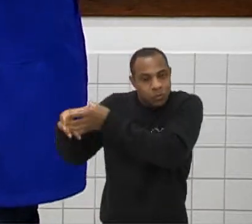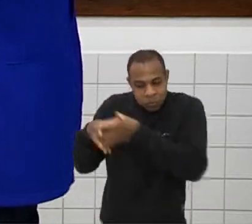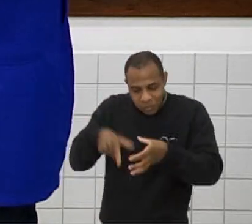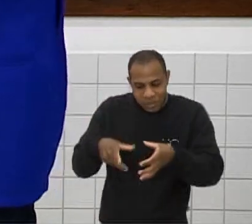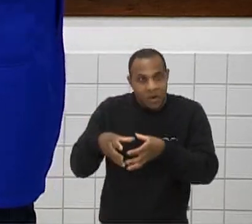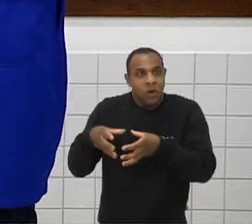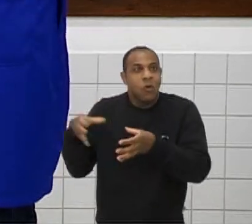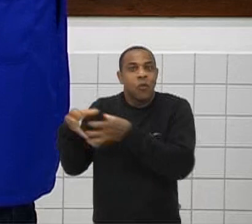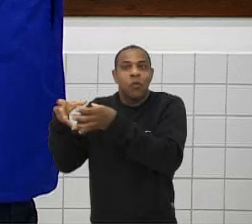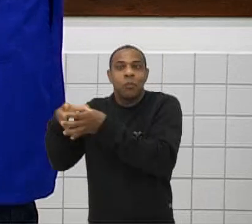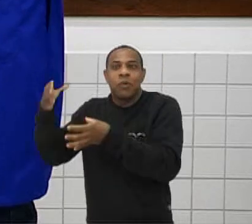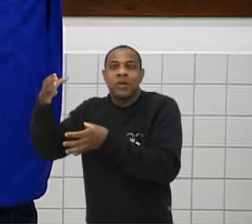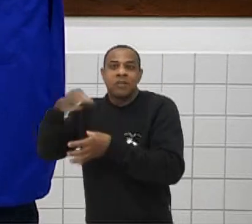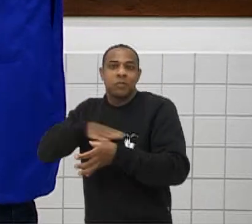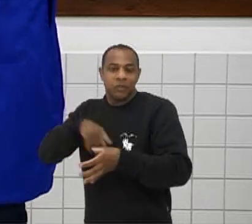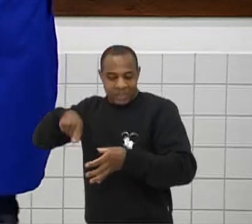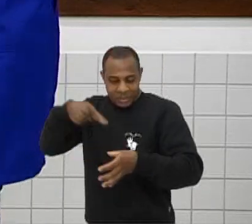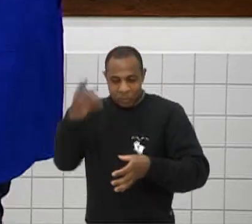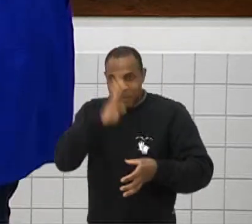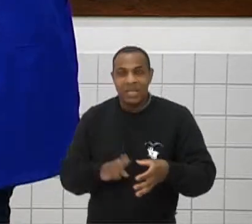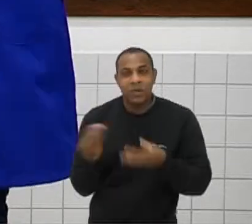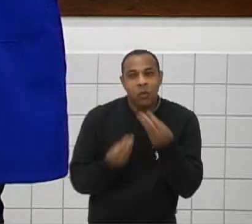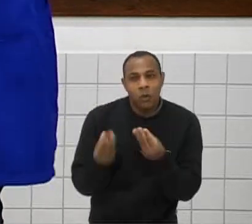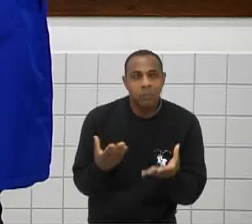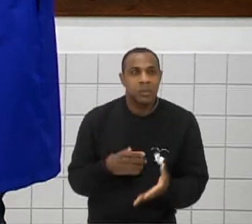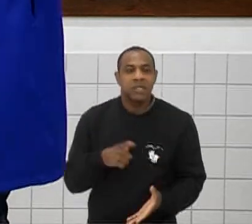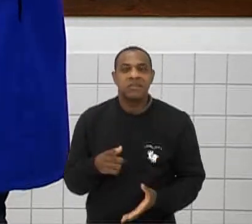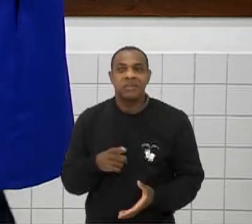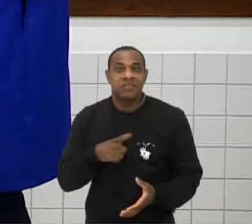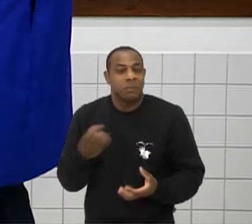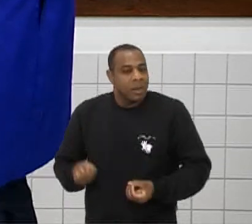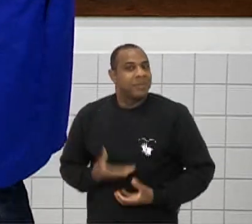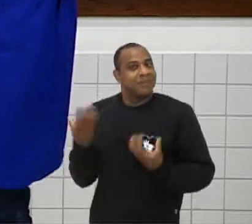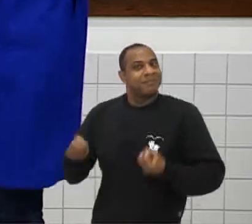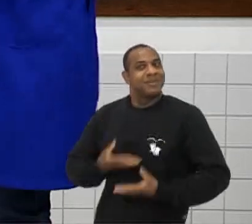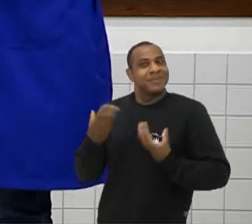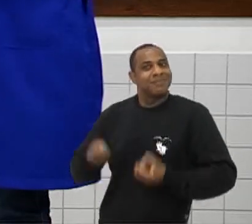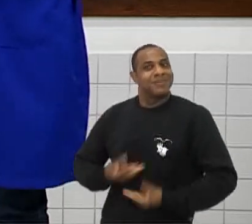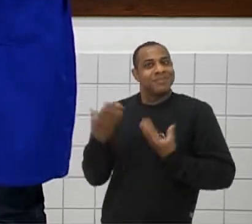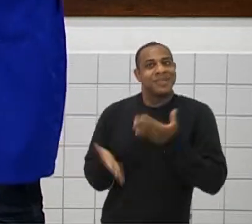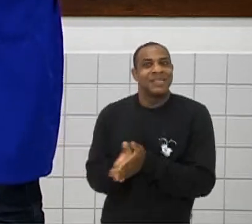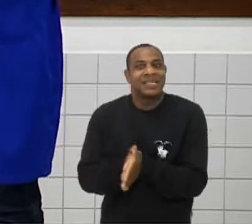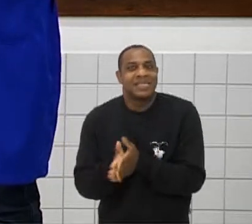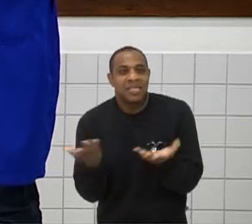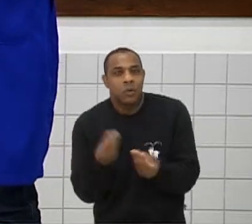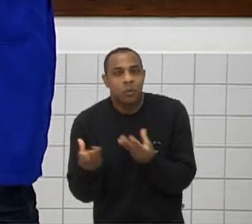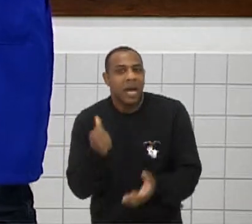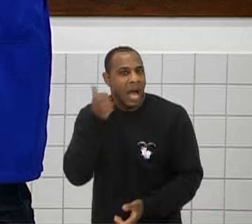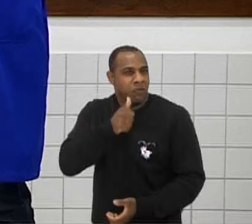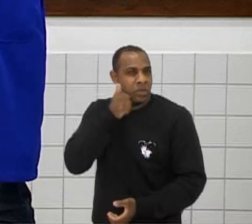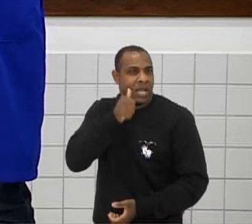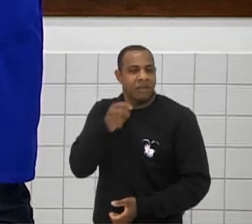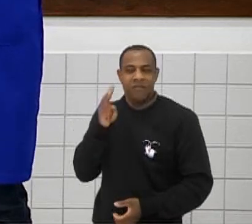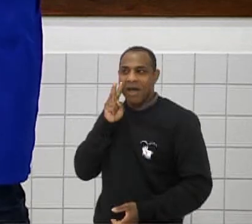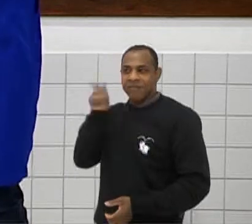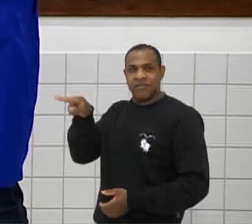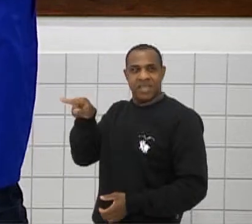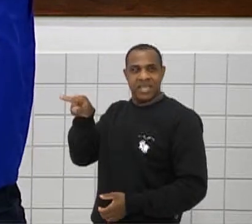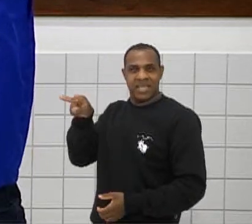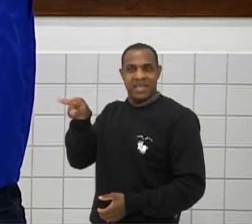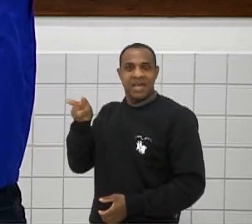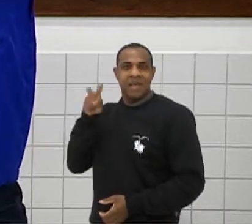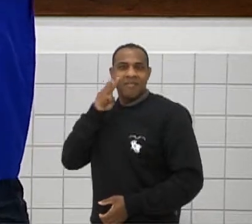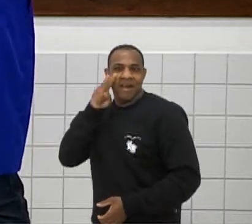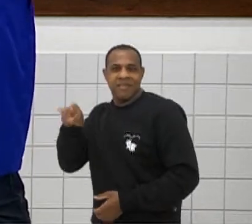corte de Portugal aqui no Brasil. Então, havia uma expectativa dessa elite brasileira. Imagina, as mulheres vão ver agora as mulheres da